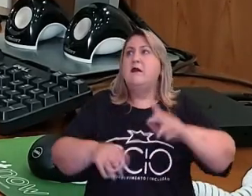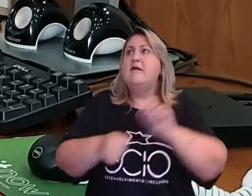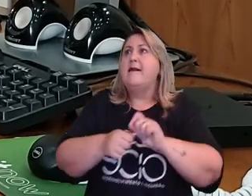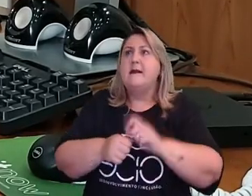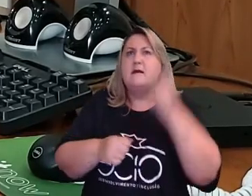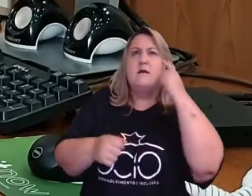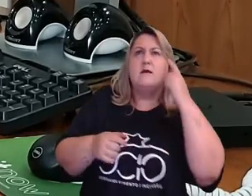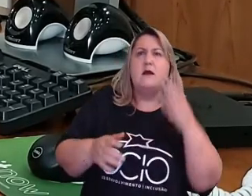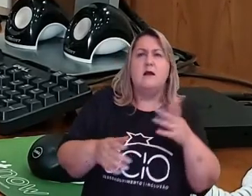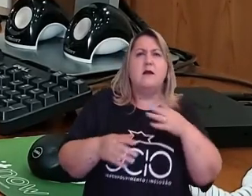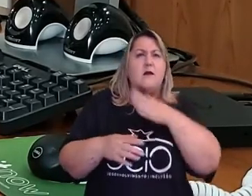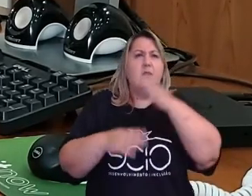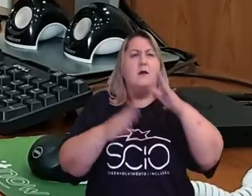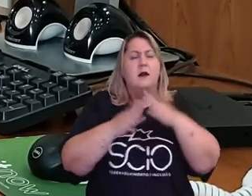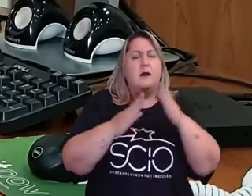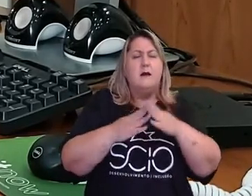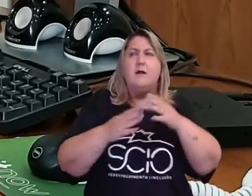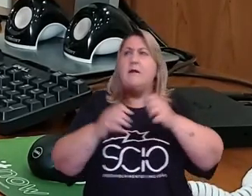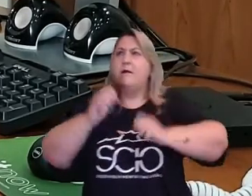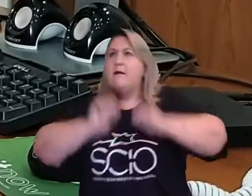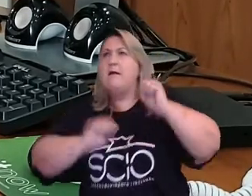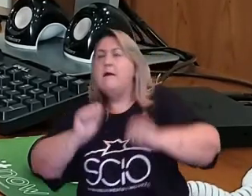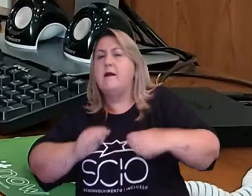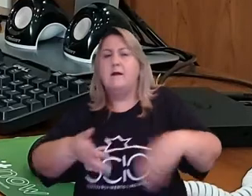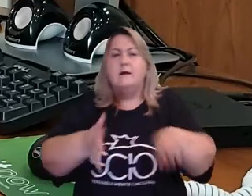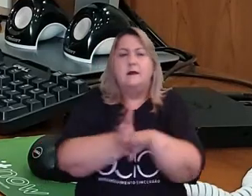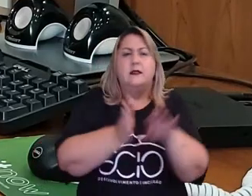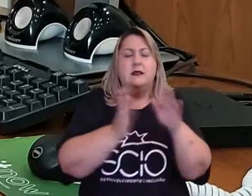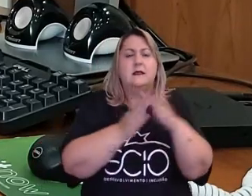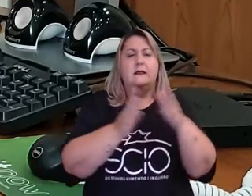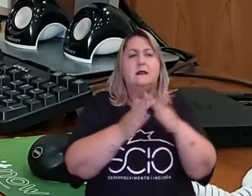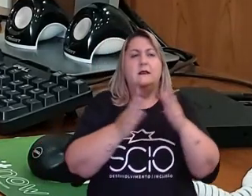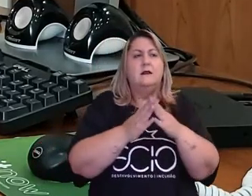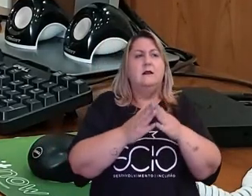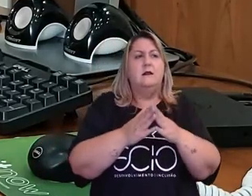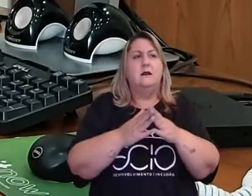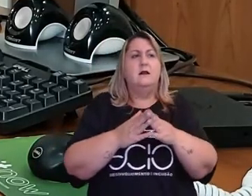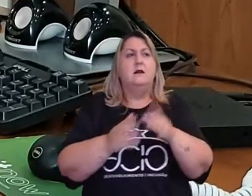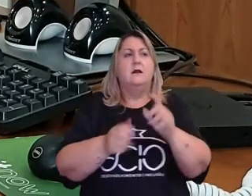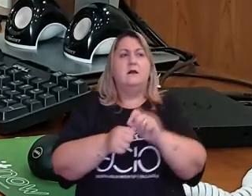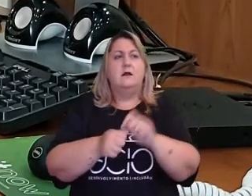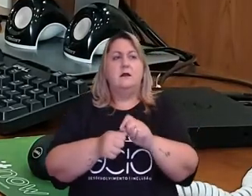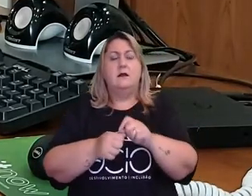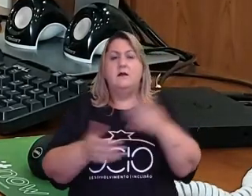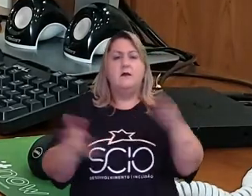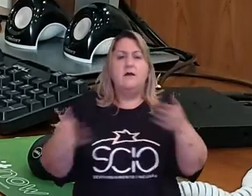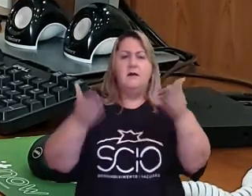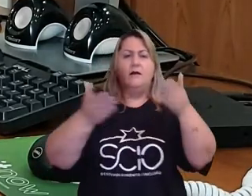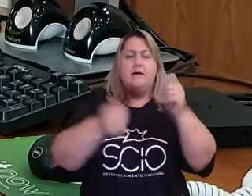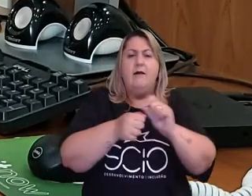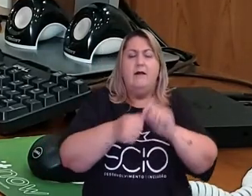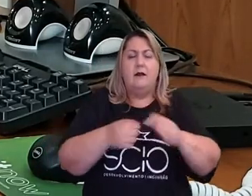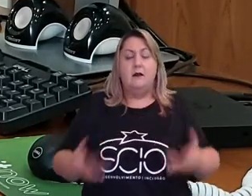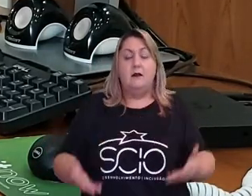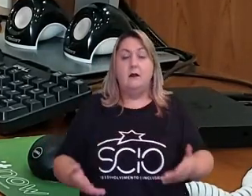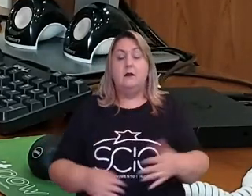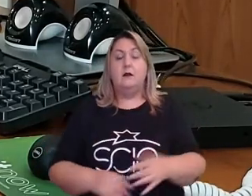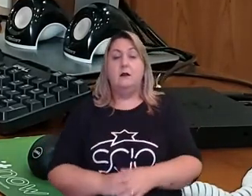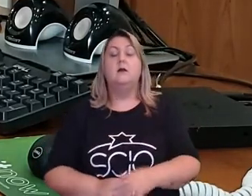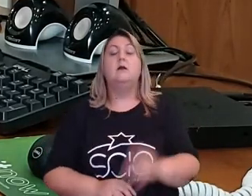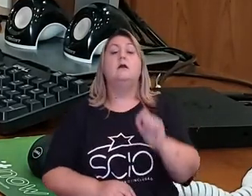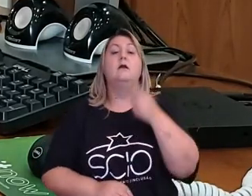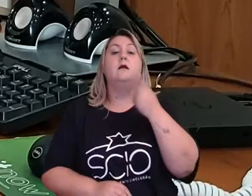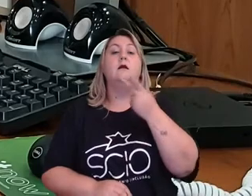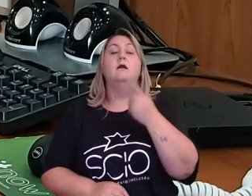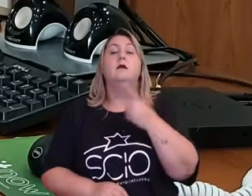vou para casa e não percebi que eu saí da fábrica e cheguei em casa, nem vi o caminho que eu passei, porque está lá, entrou no hábito. Mas, como eu disse, nós